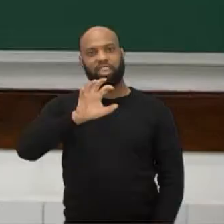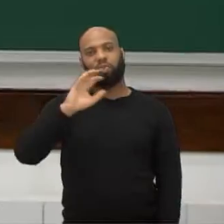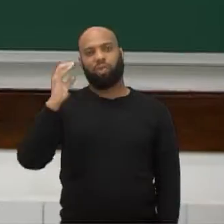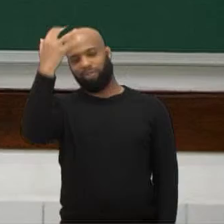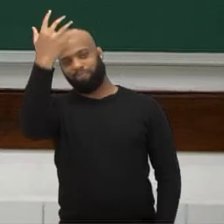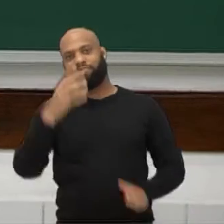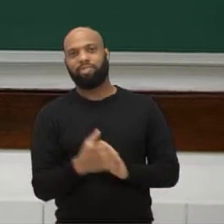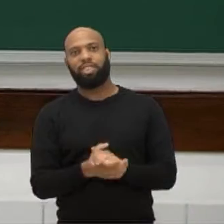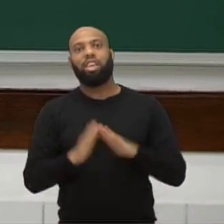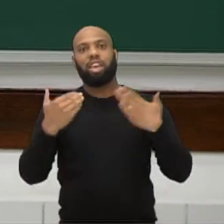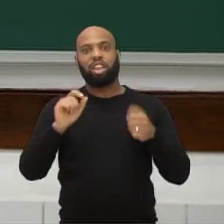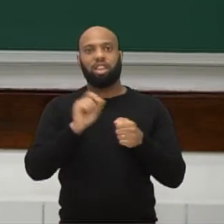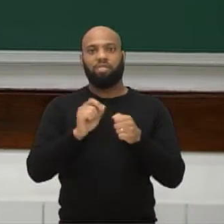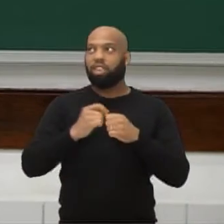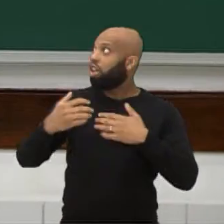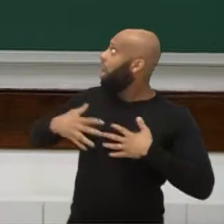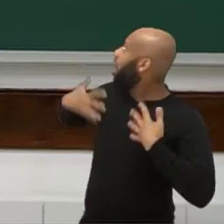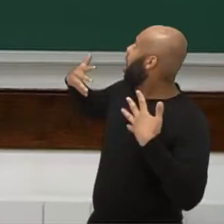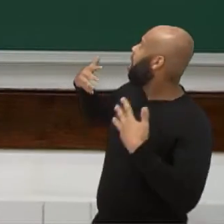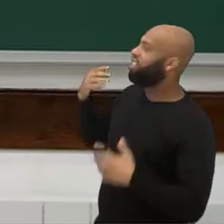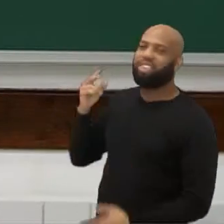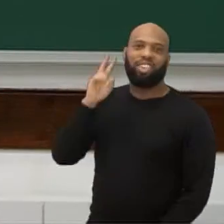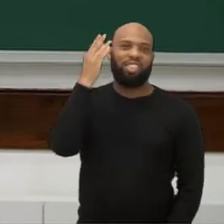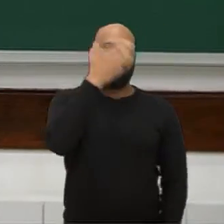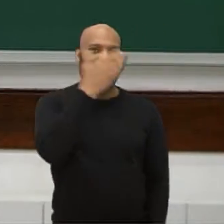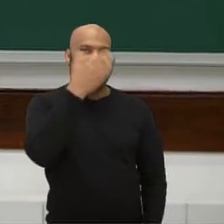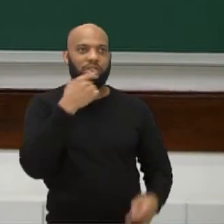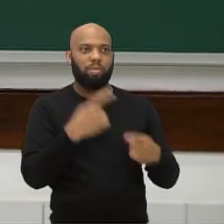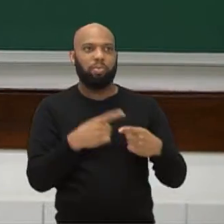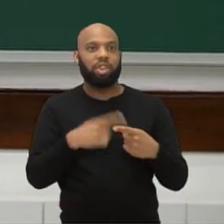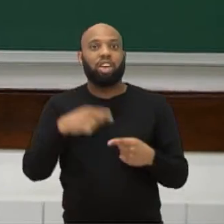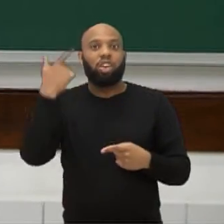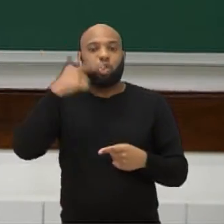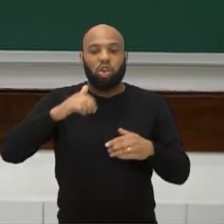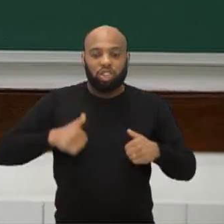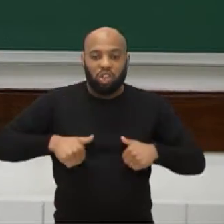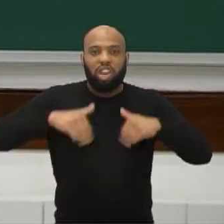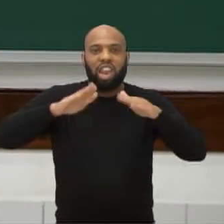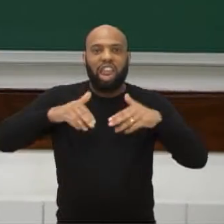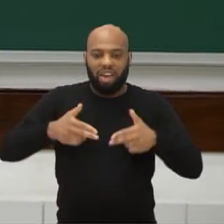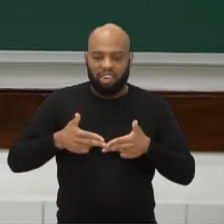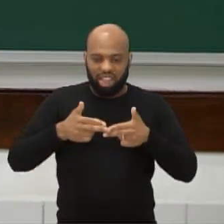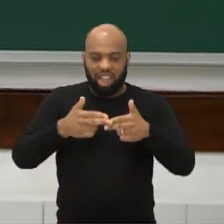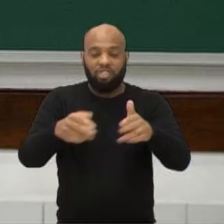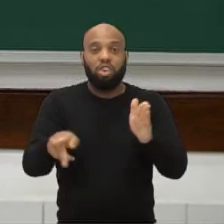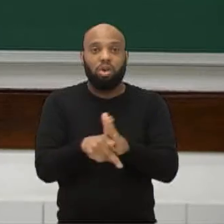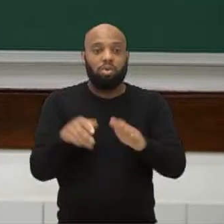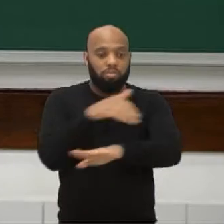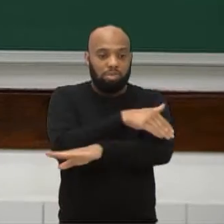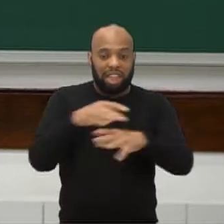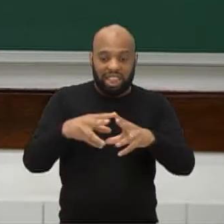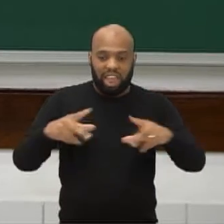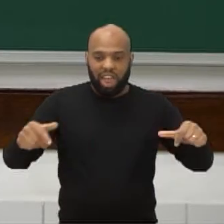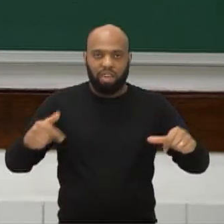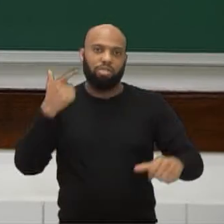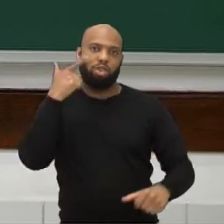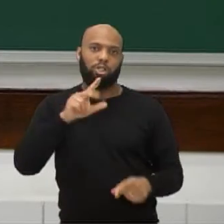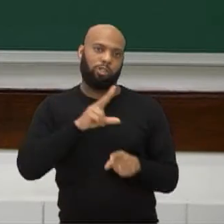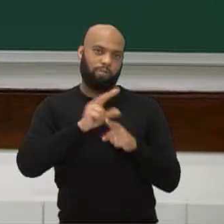aconteceu, né? O ataque surpresa com os navios transportados por terra favoreceram os